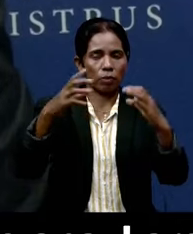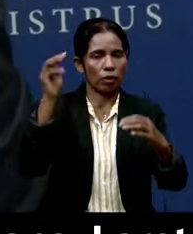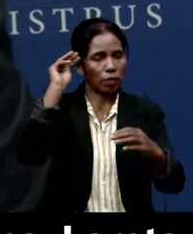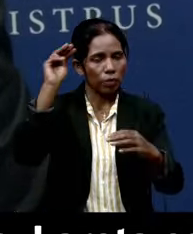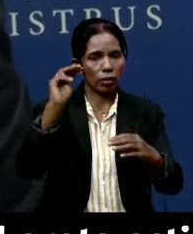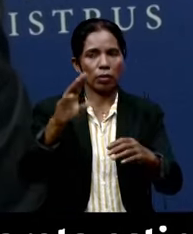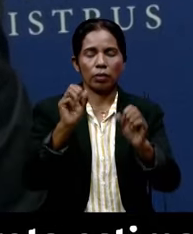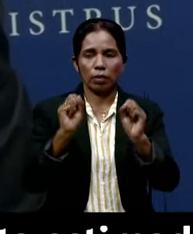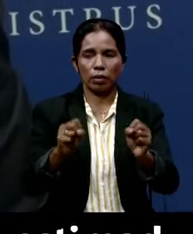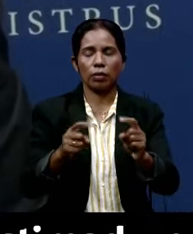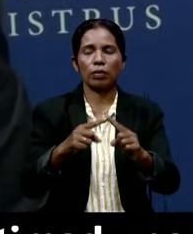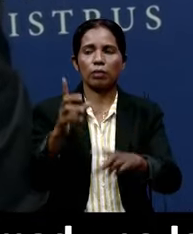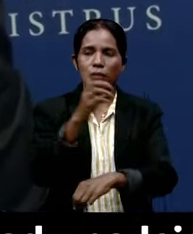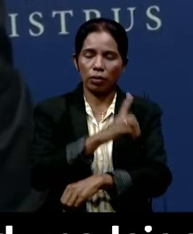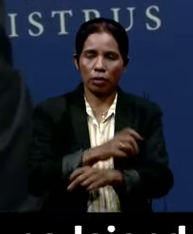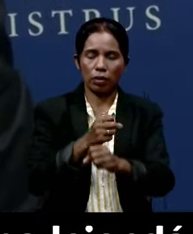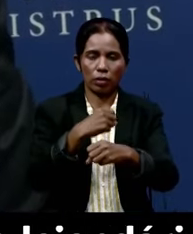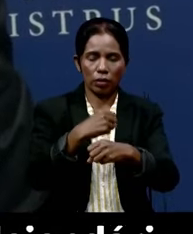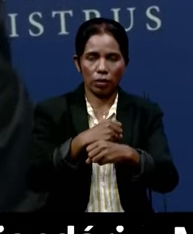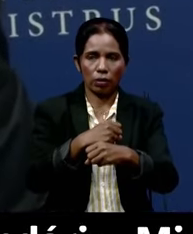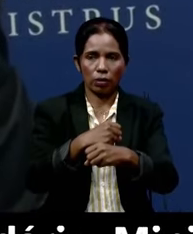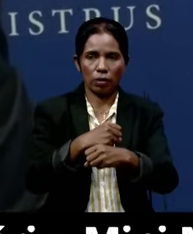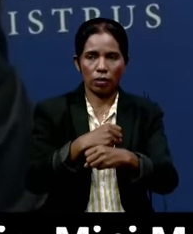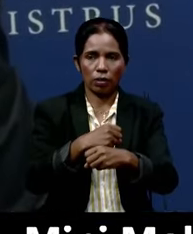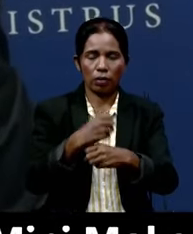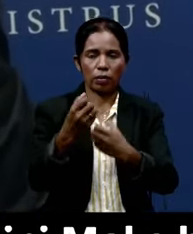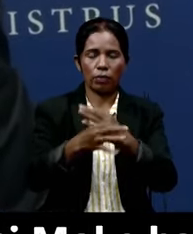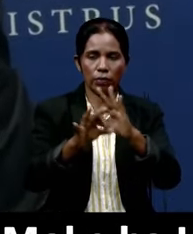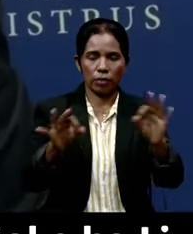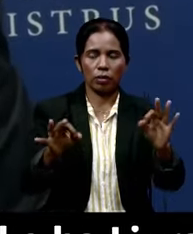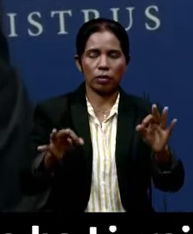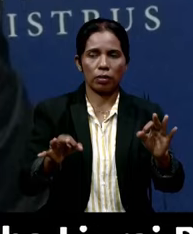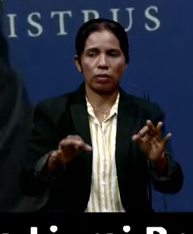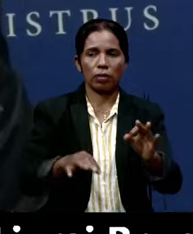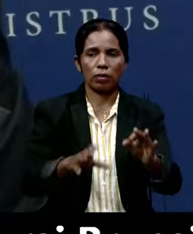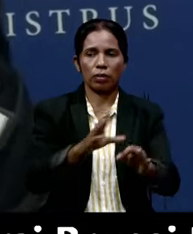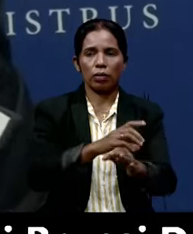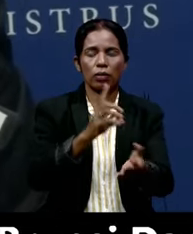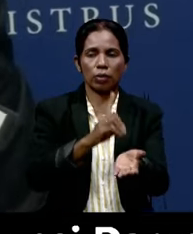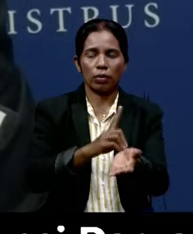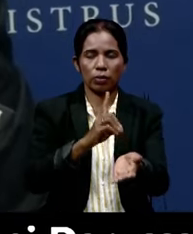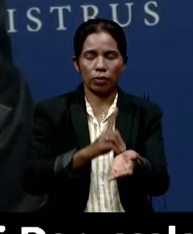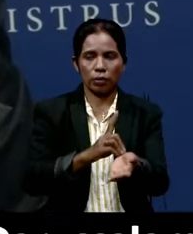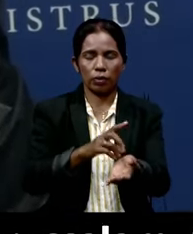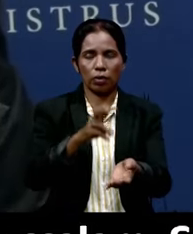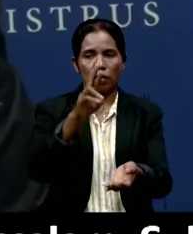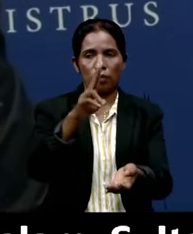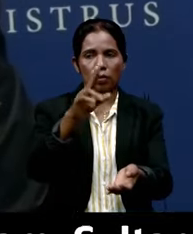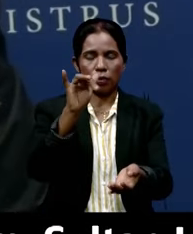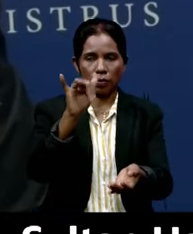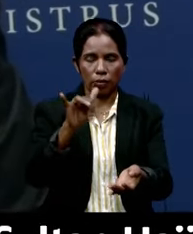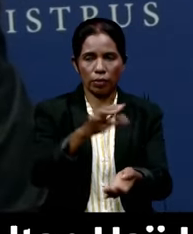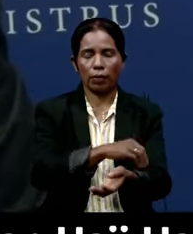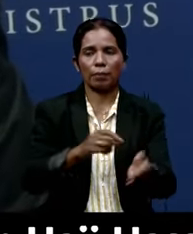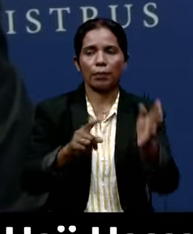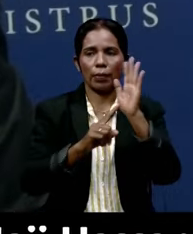liba, hoje halo deliberação final, onde designa Dr. Rui Pereira dos Santos, figura